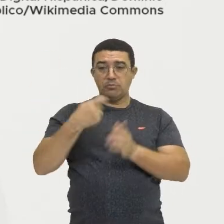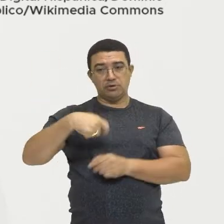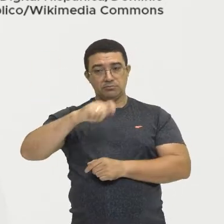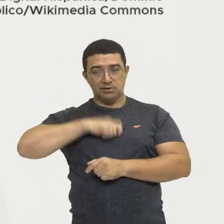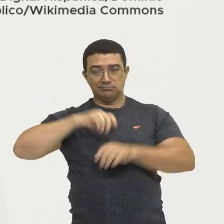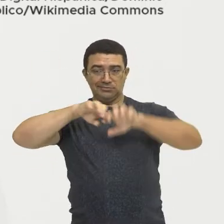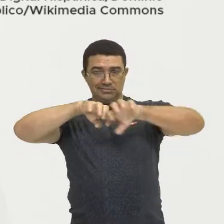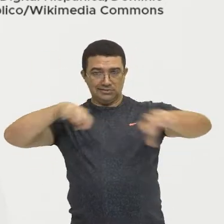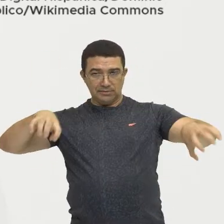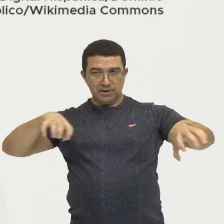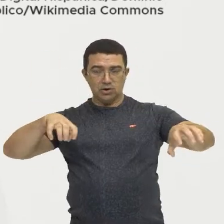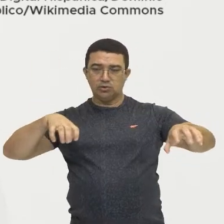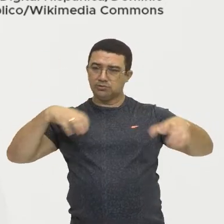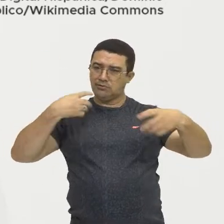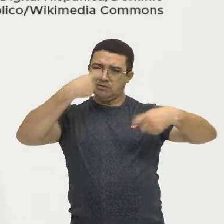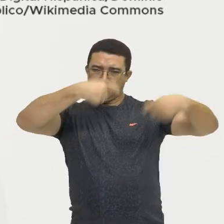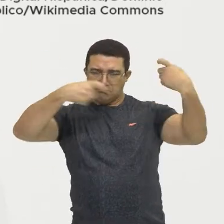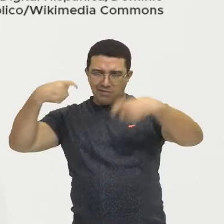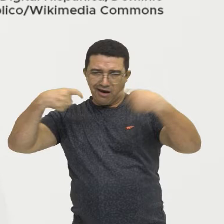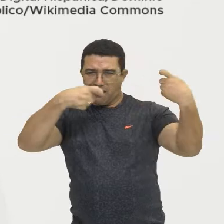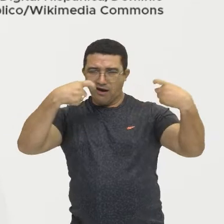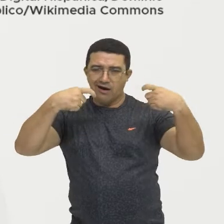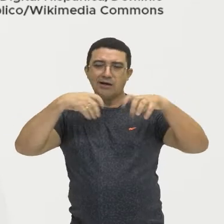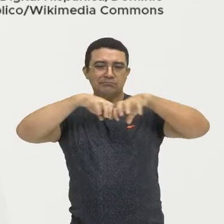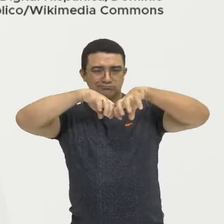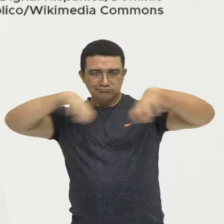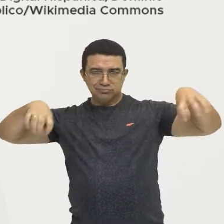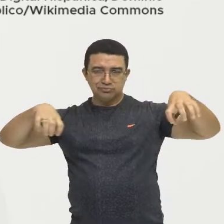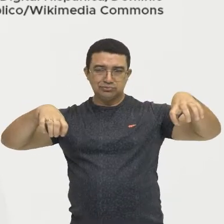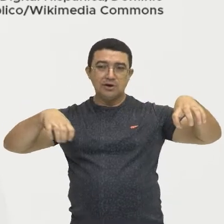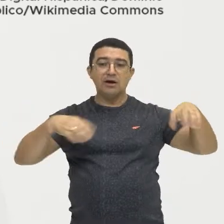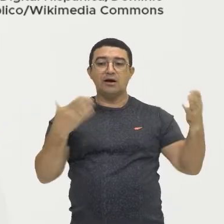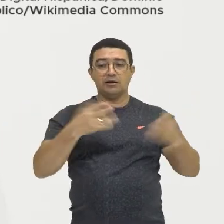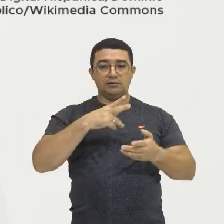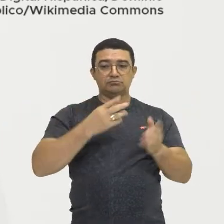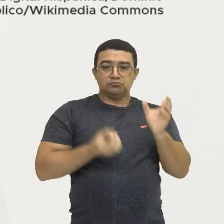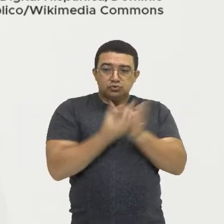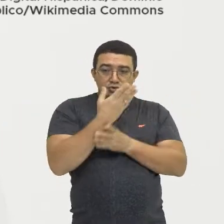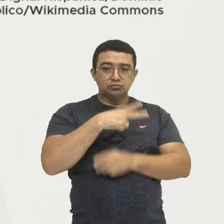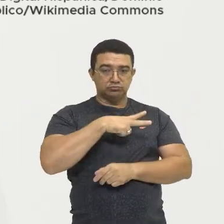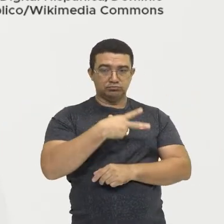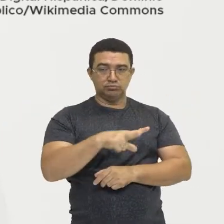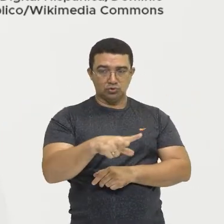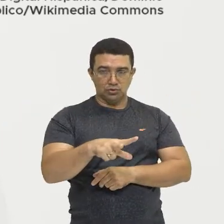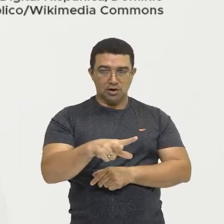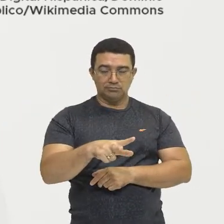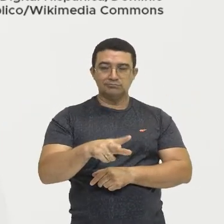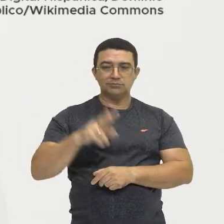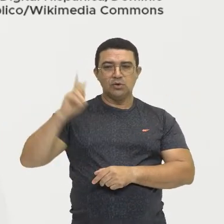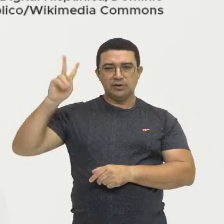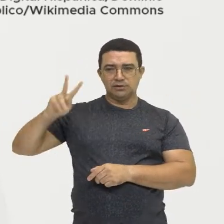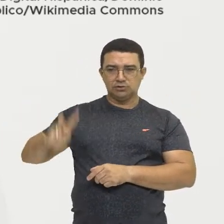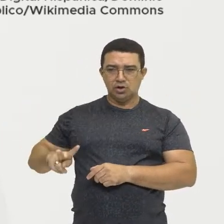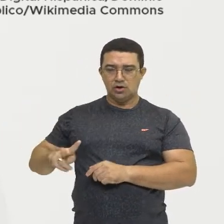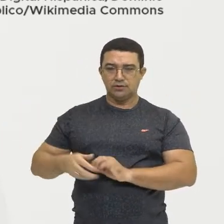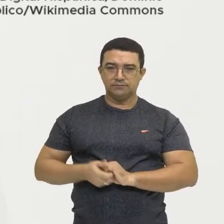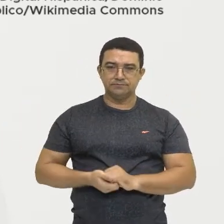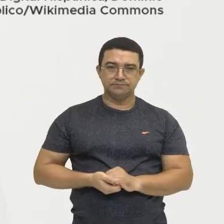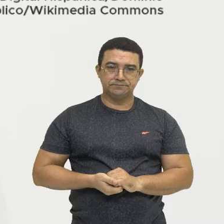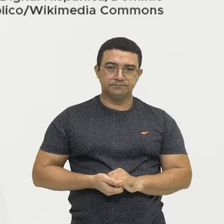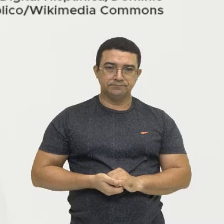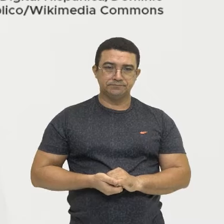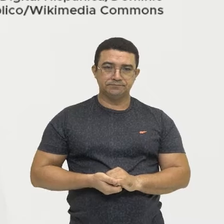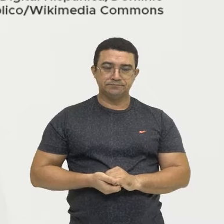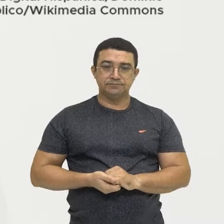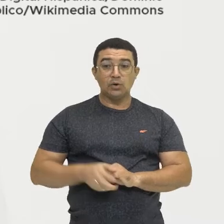com muita luta, né? Para poder se transformar no Estado português. Mas isso é história e você conhece. Olha aí a função da literatura